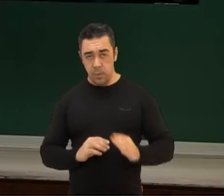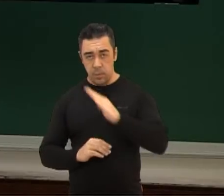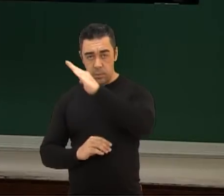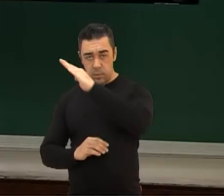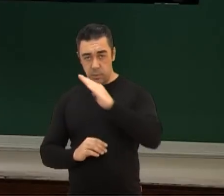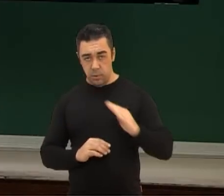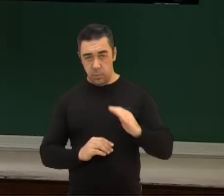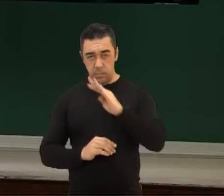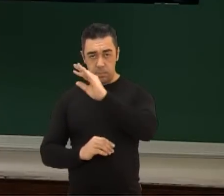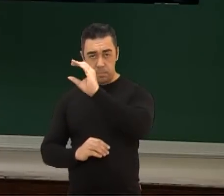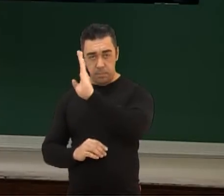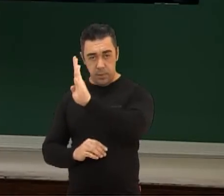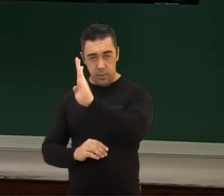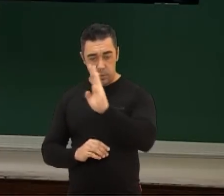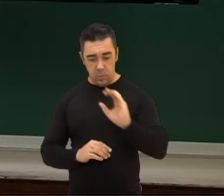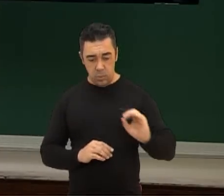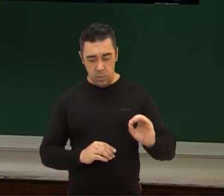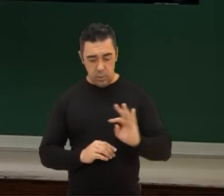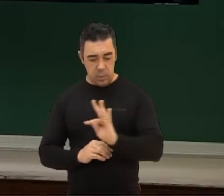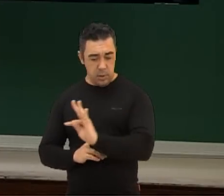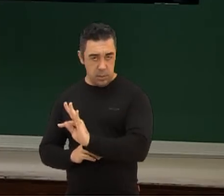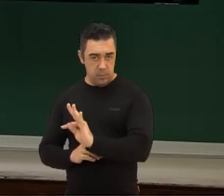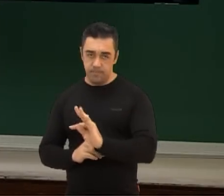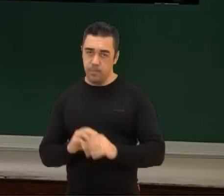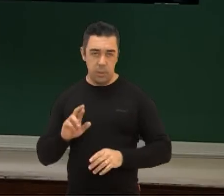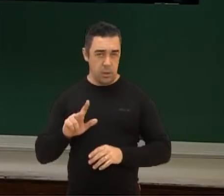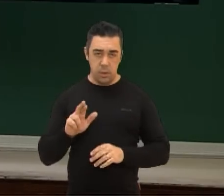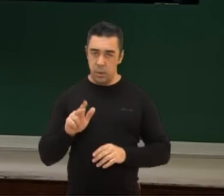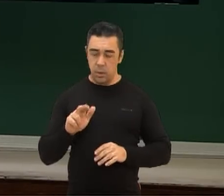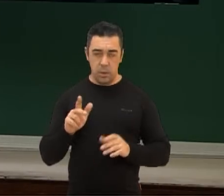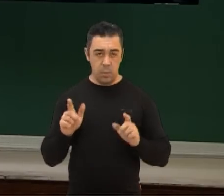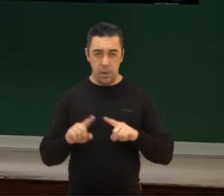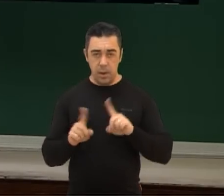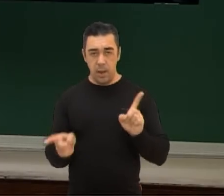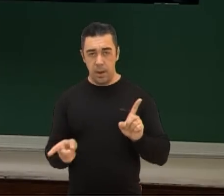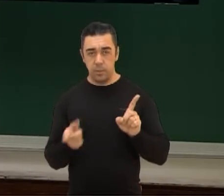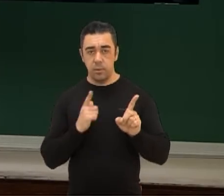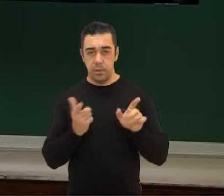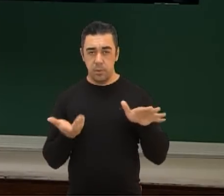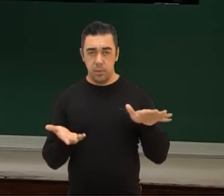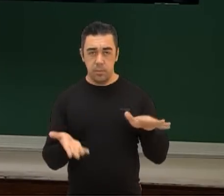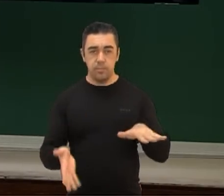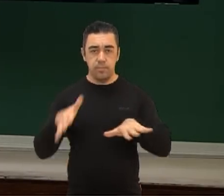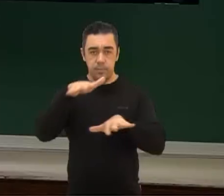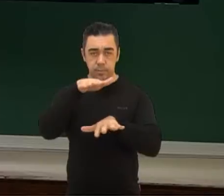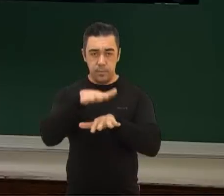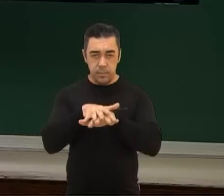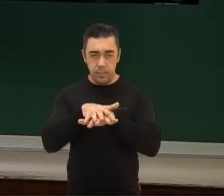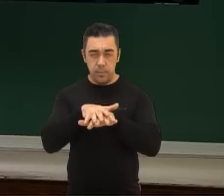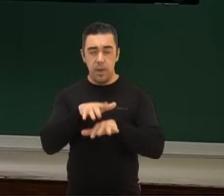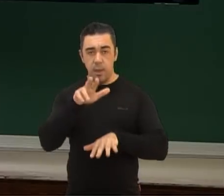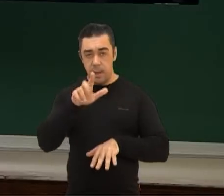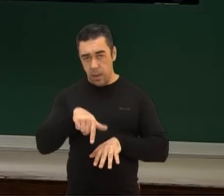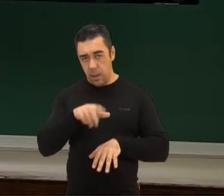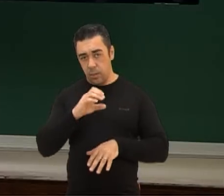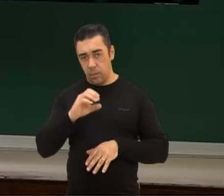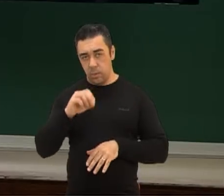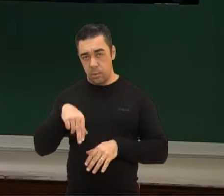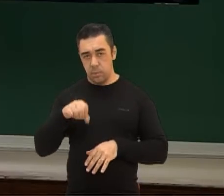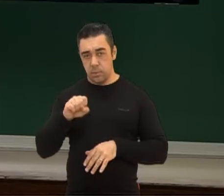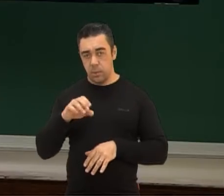BOT. Será que eles estão lado a lado? Não, né? Eles são ângulos consecutivos, mas não são